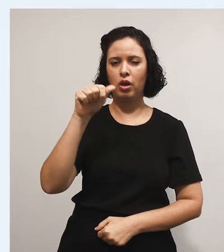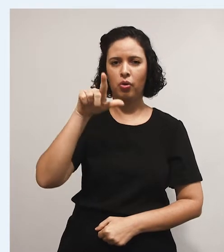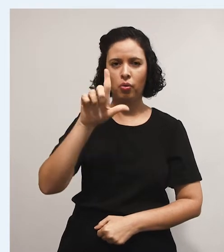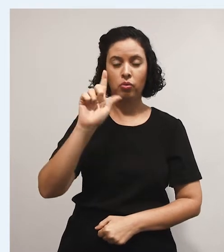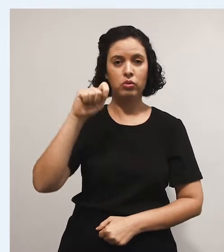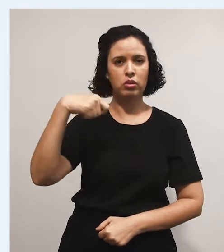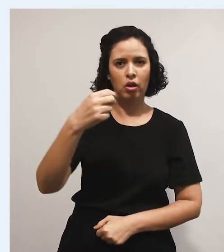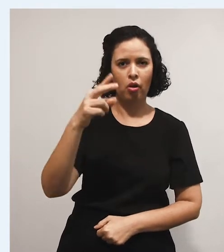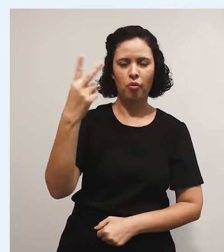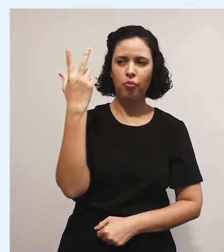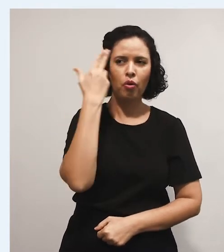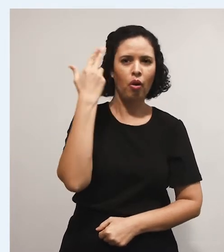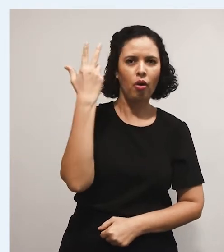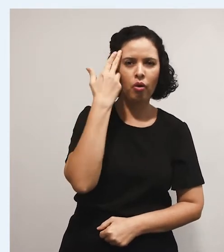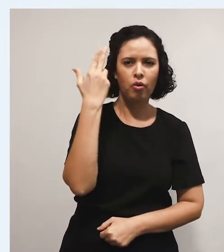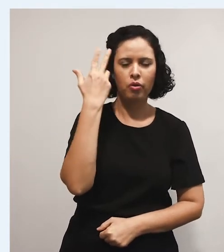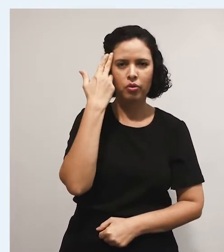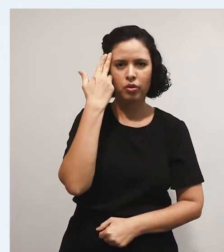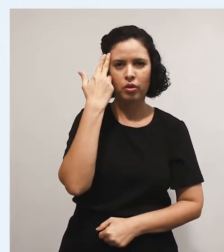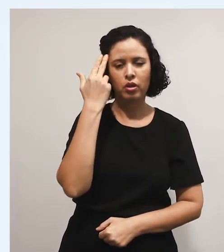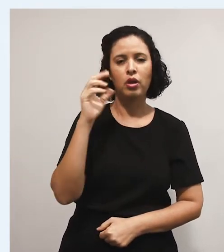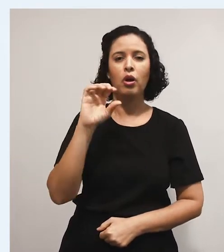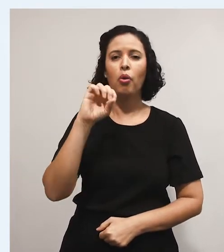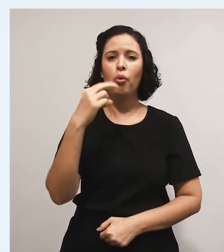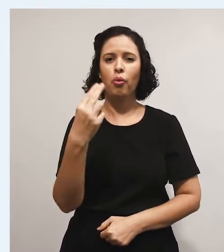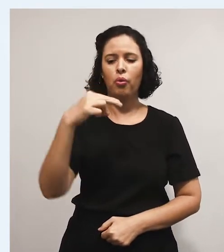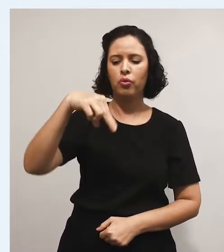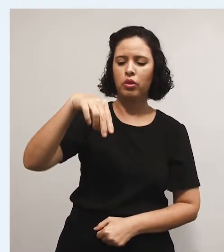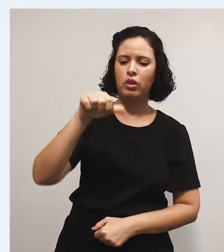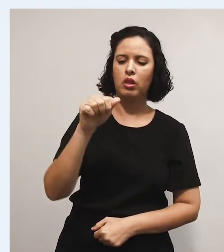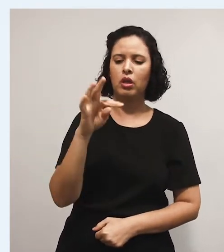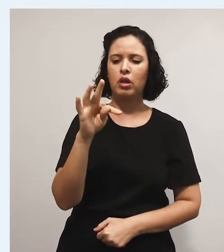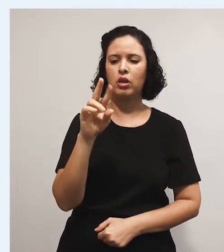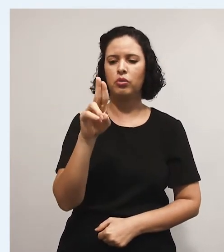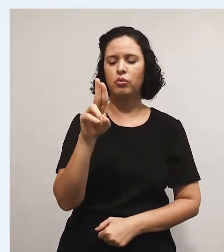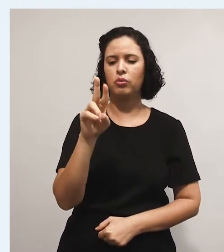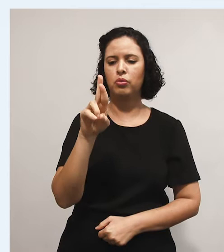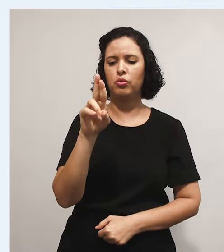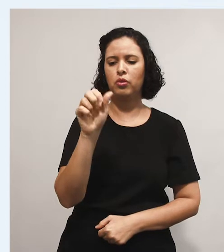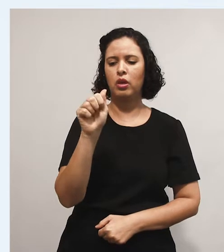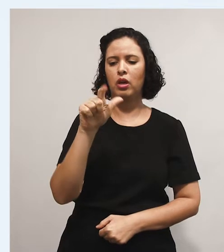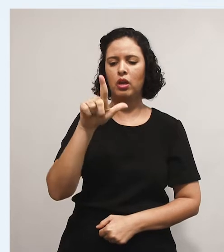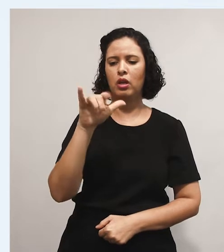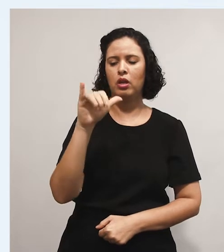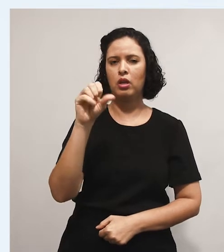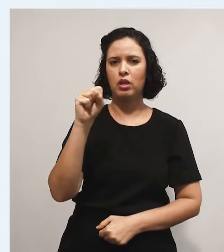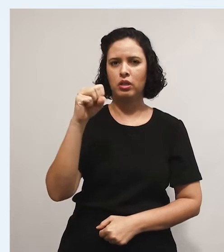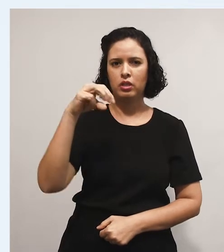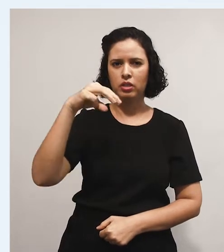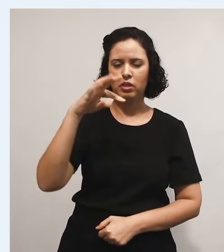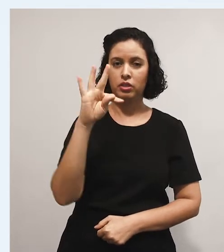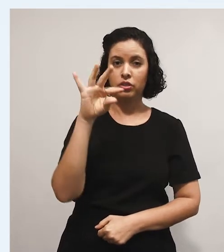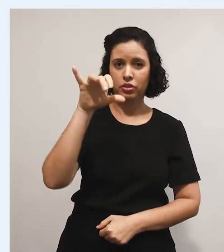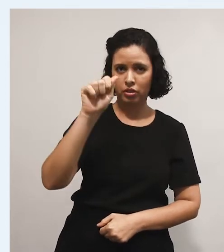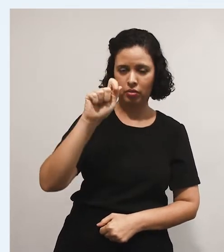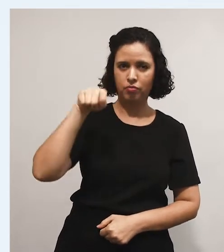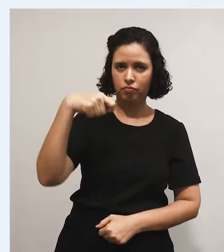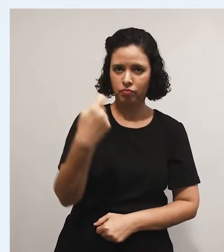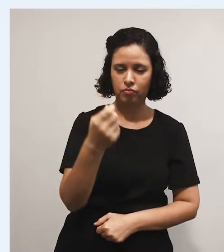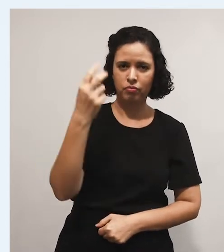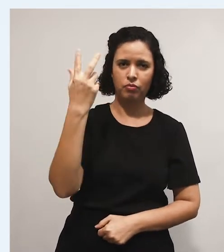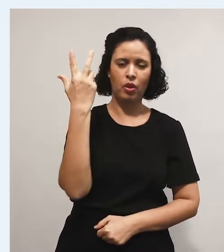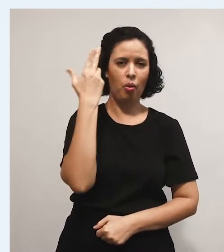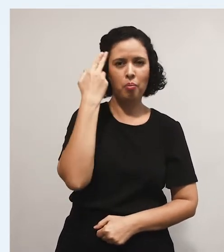teoria que nós chamamos aí de naturalista, que o poder é algo natural, é algo inerente, que faz parte da